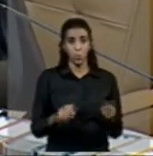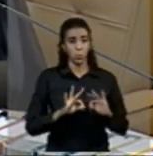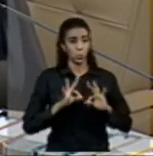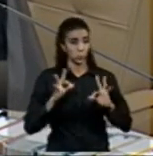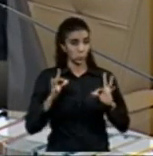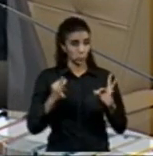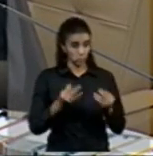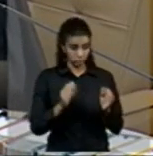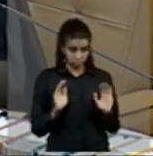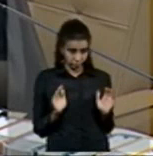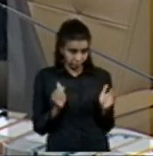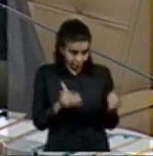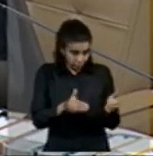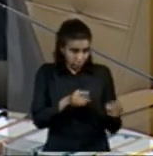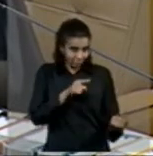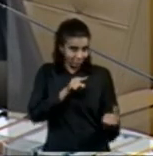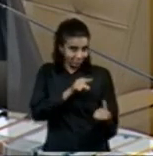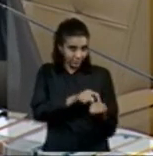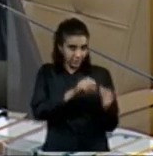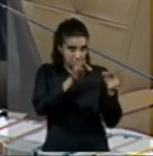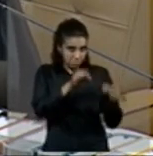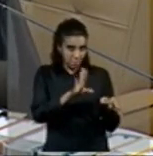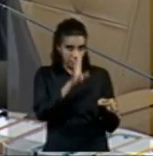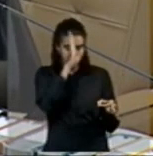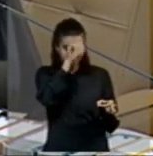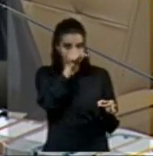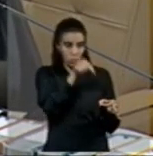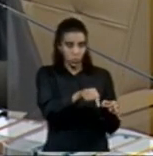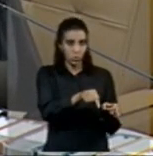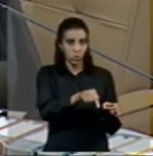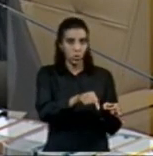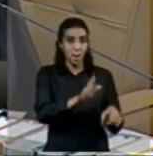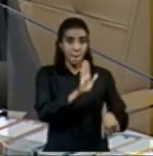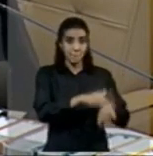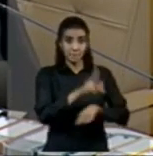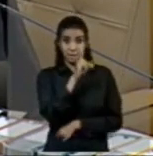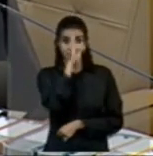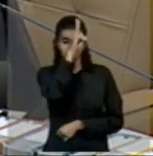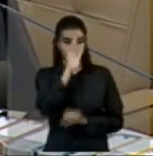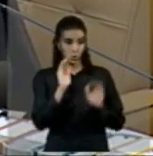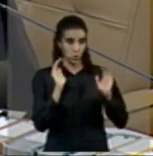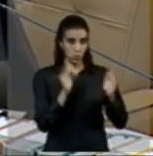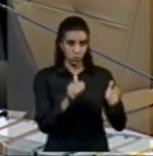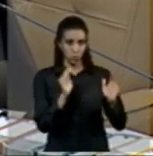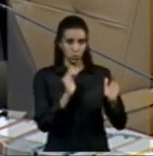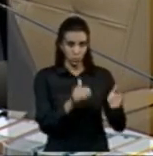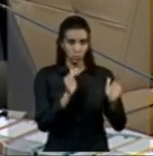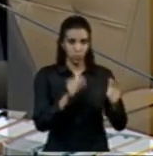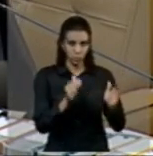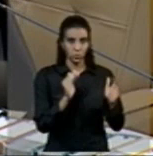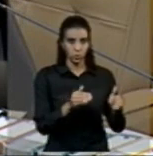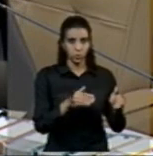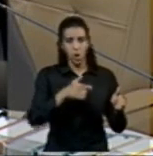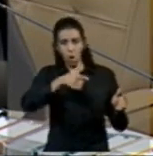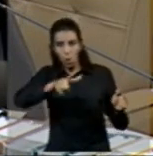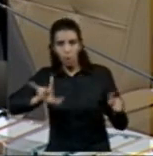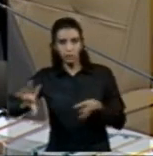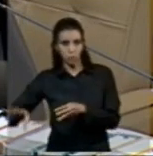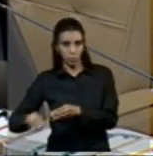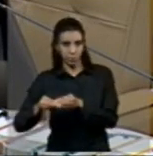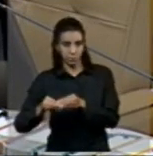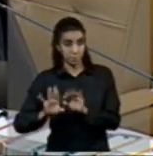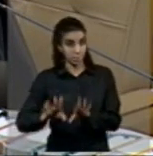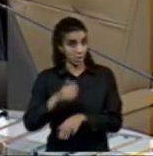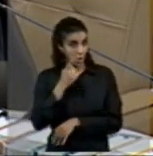energia em sua real vocação, com o intuito de potencializar ganhos em qualidade e produtividade. Vejam